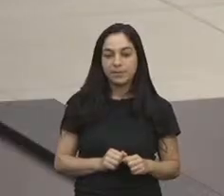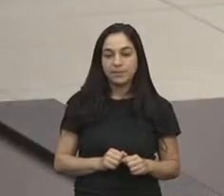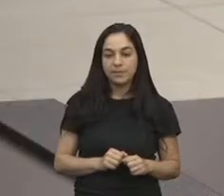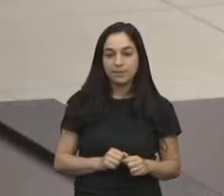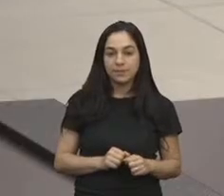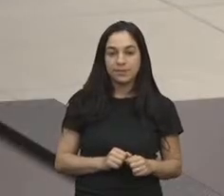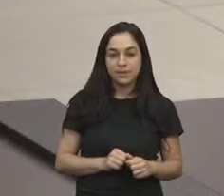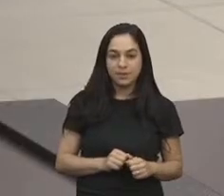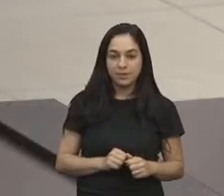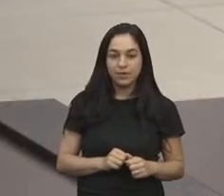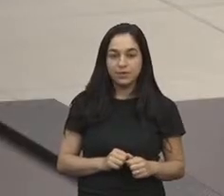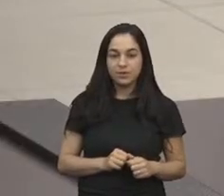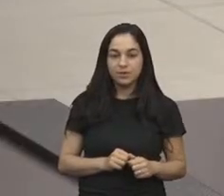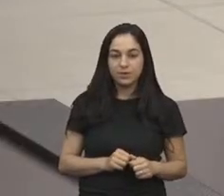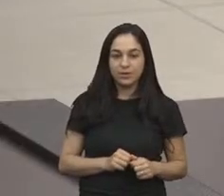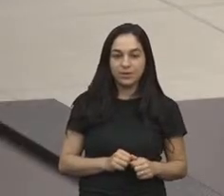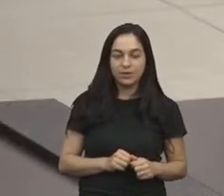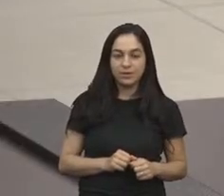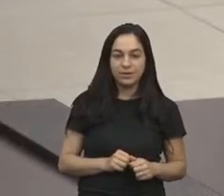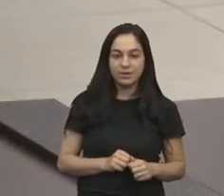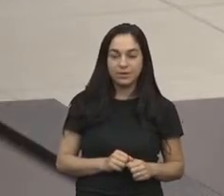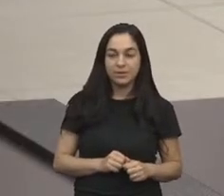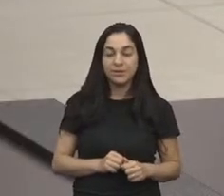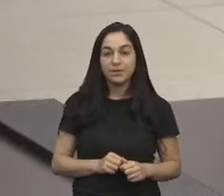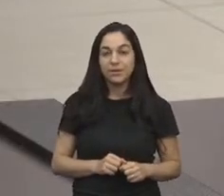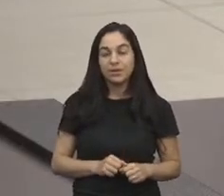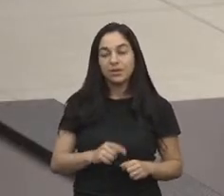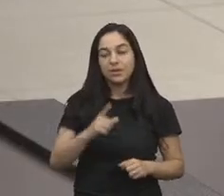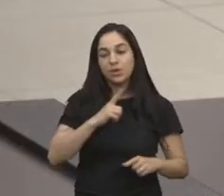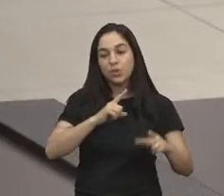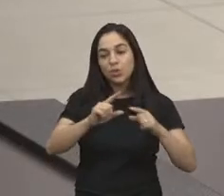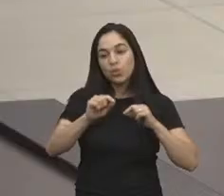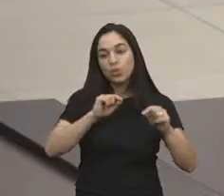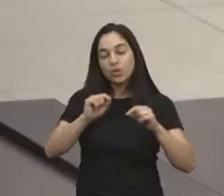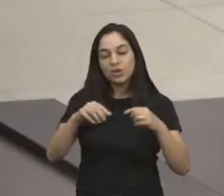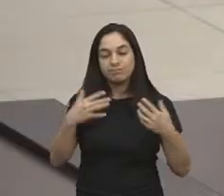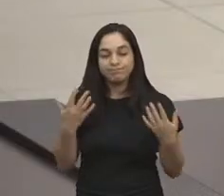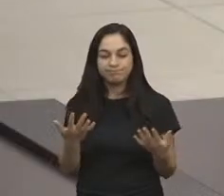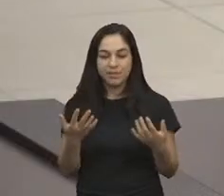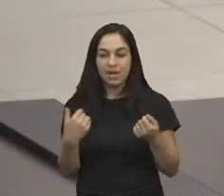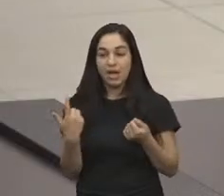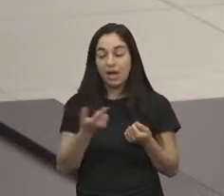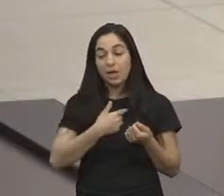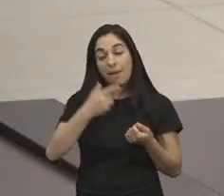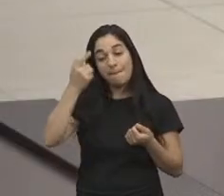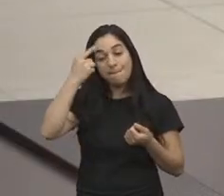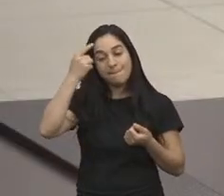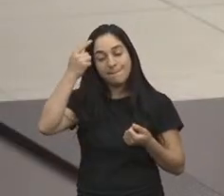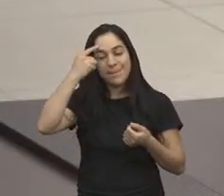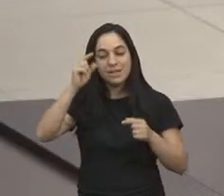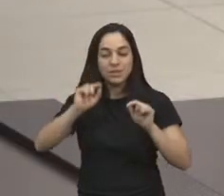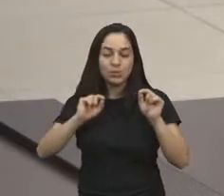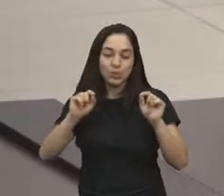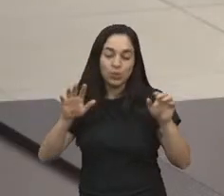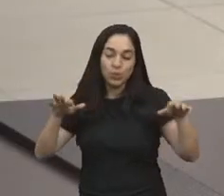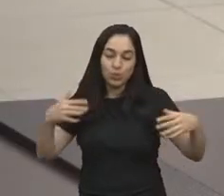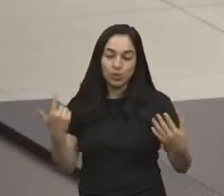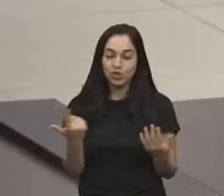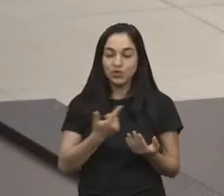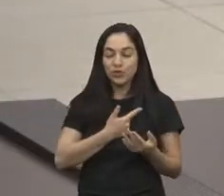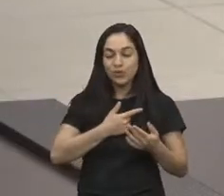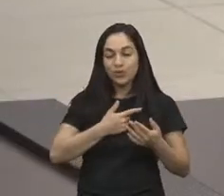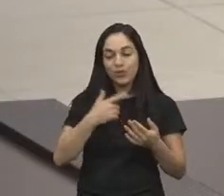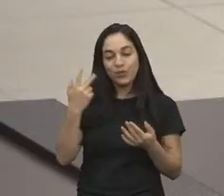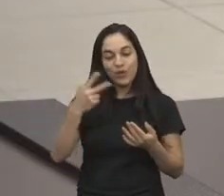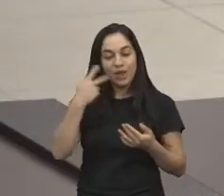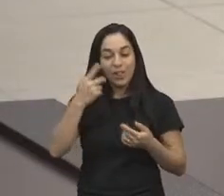denúncia, mas, infelizmente, por vídeo próprio, que até é algo para a gente pensar enquanto vereadores, um vídeo